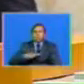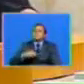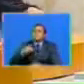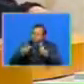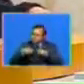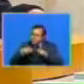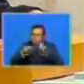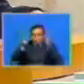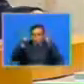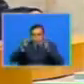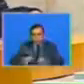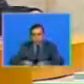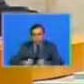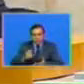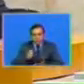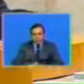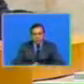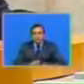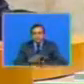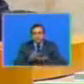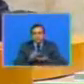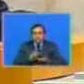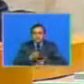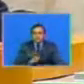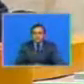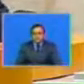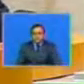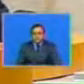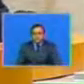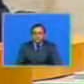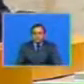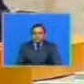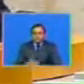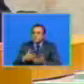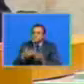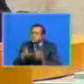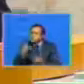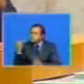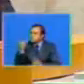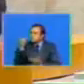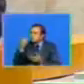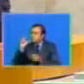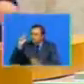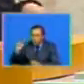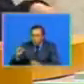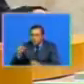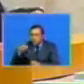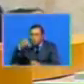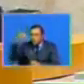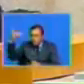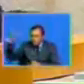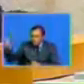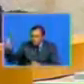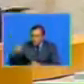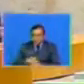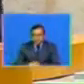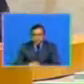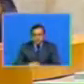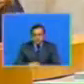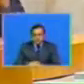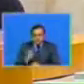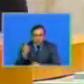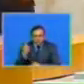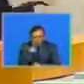precisa ser justa e sustentável. Importa muito pouco a quem está do lado de fora